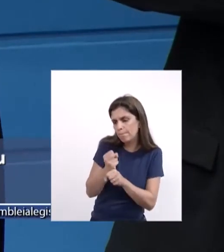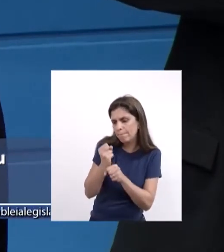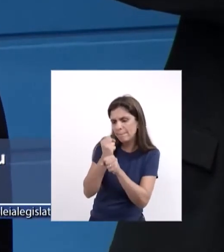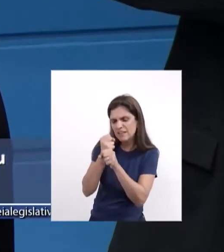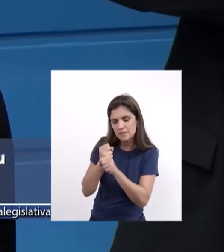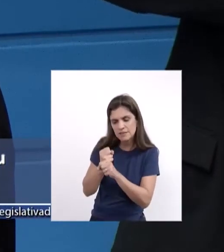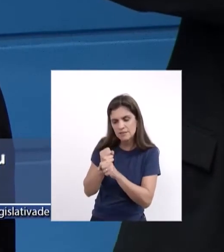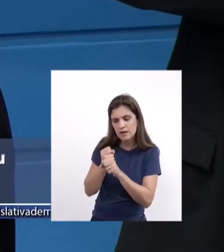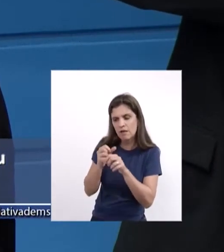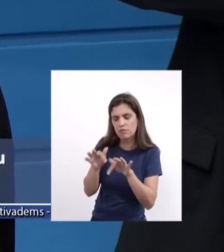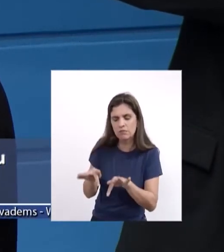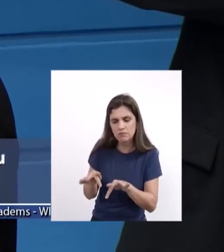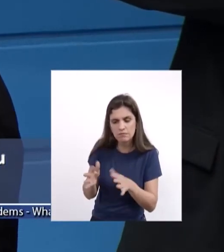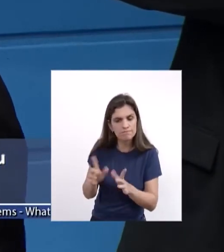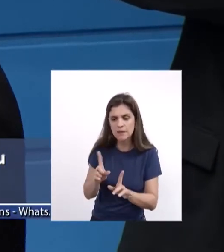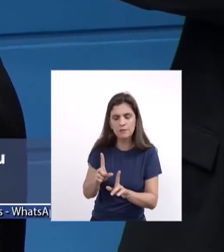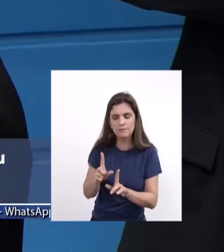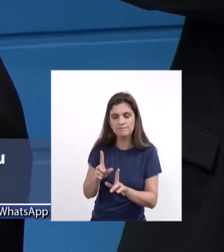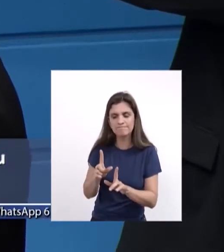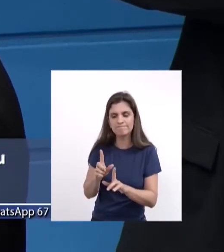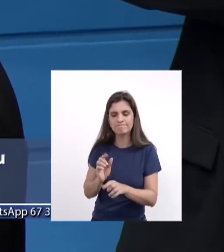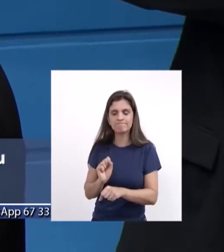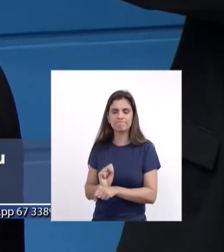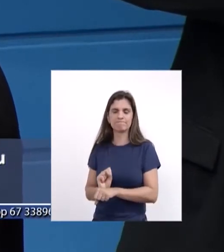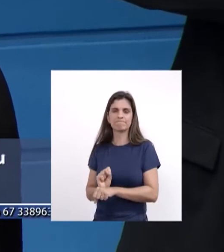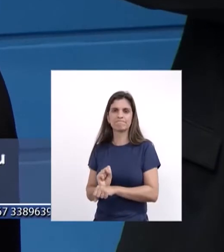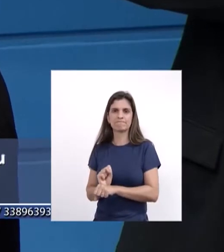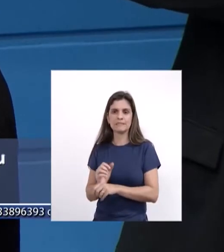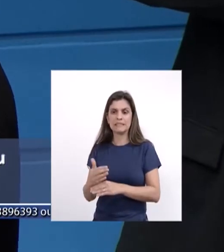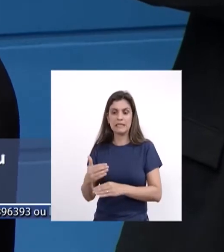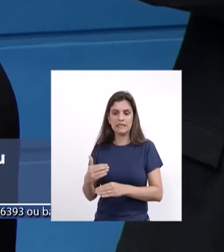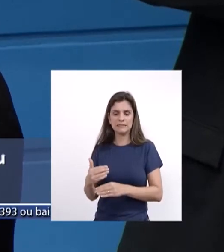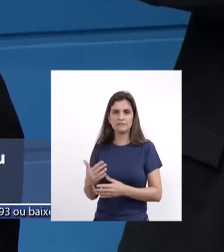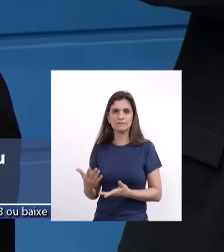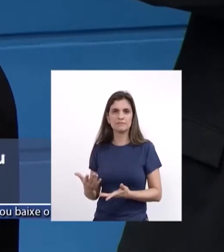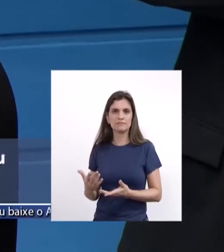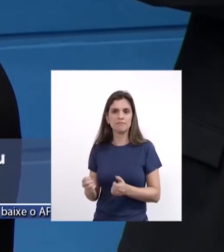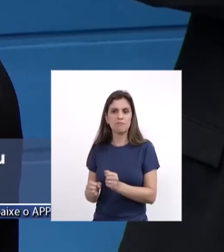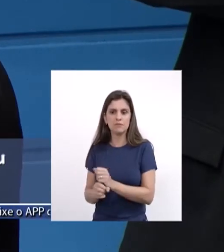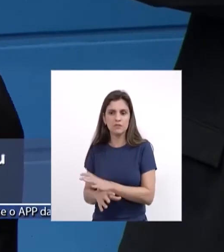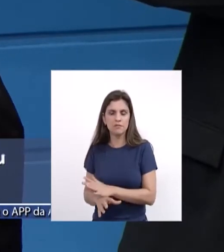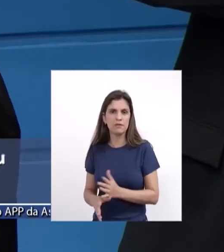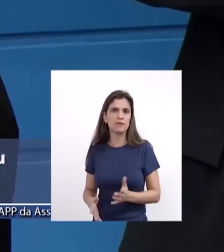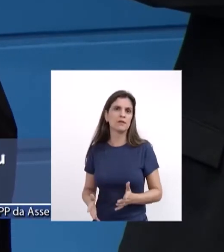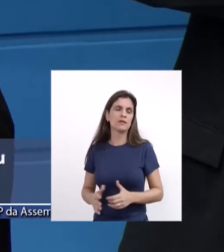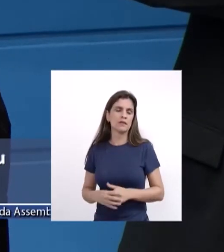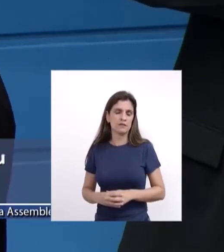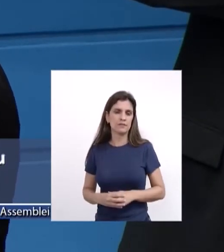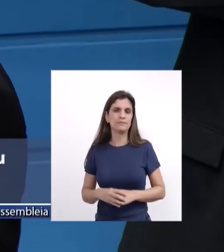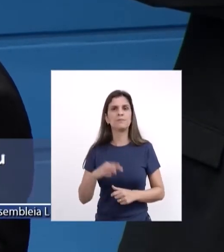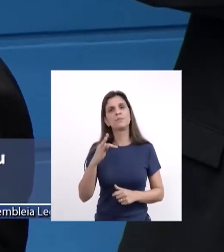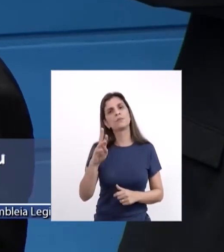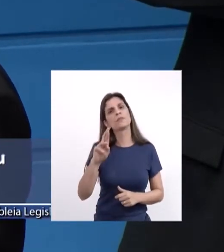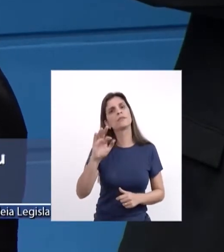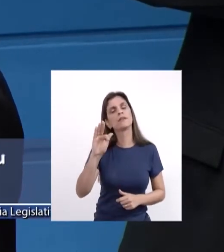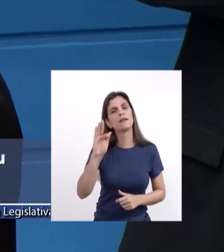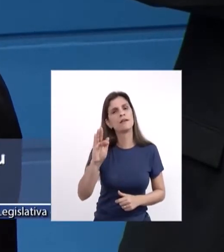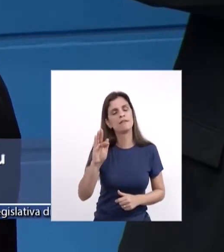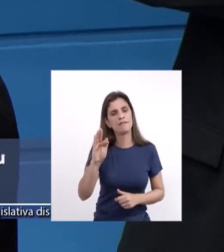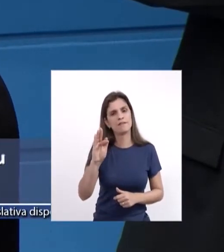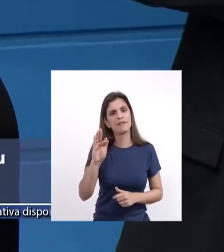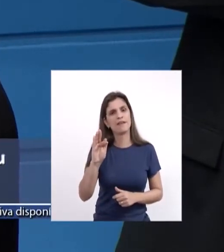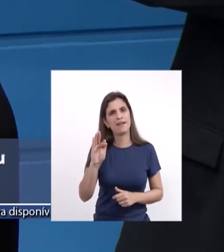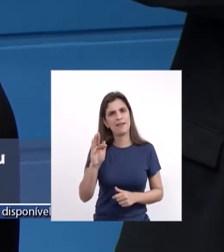existe argumento. Aí eu pergunto a Vossa Excelência, o TRF teve o cuidado para dar uma liminar